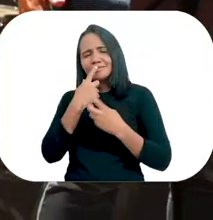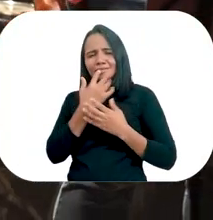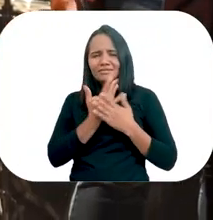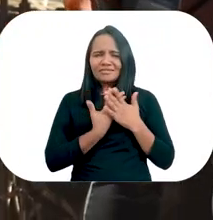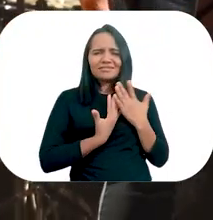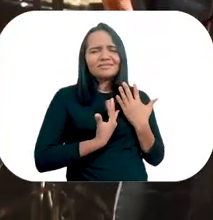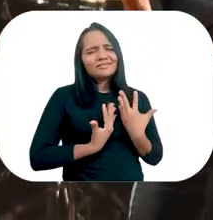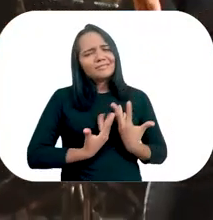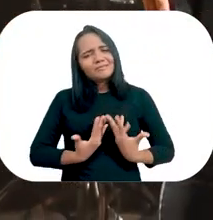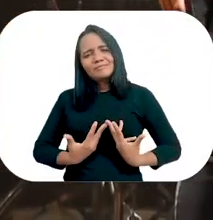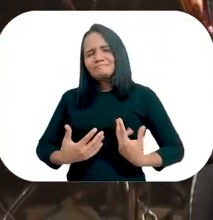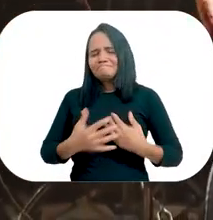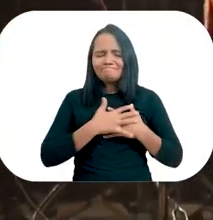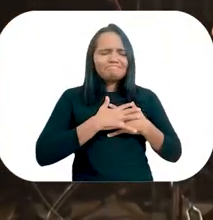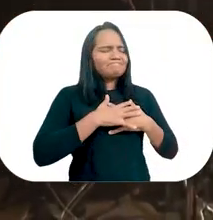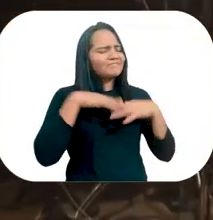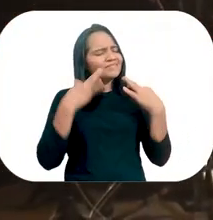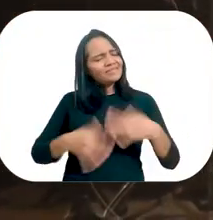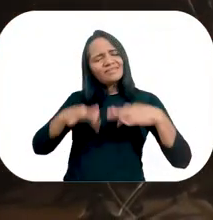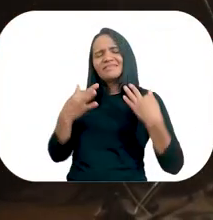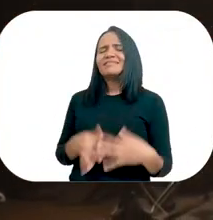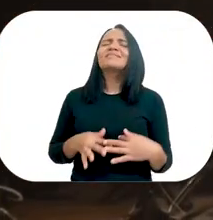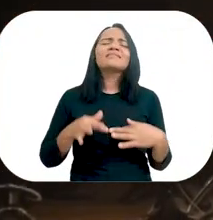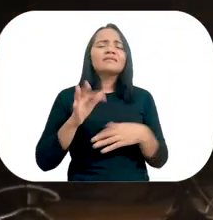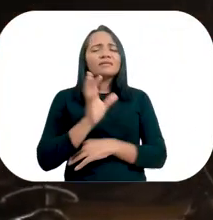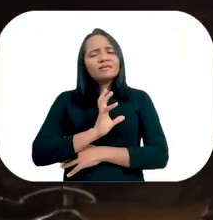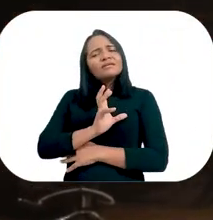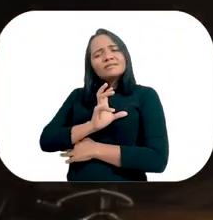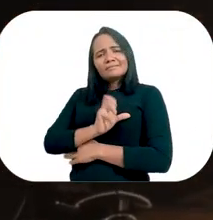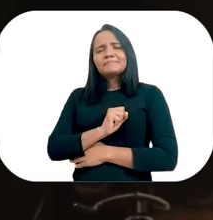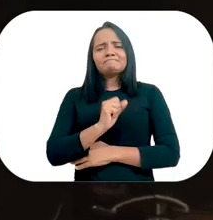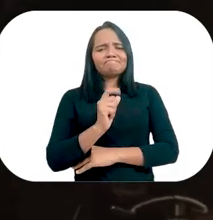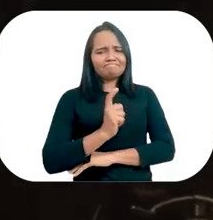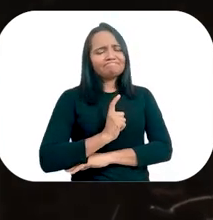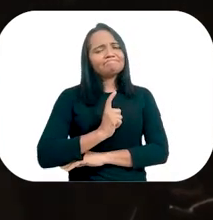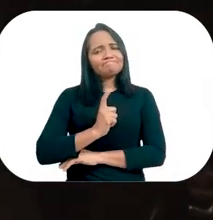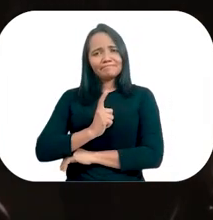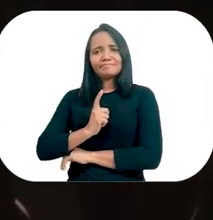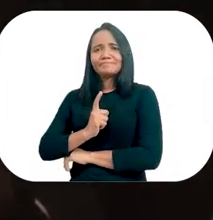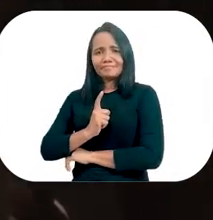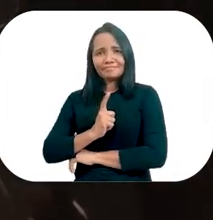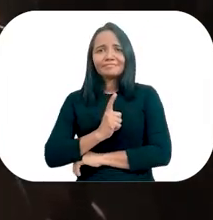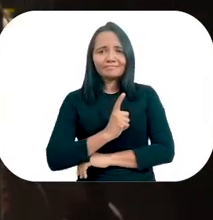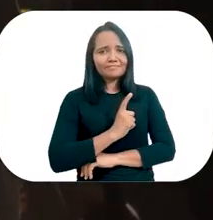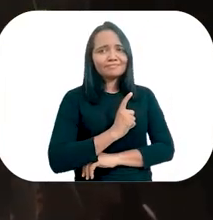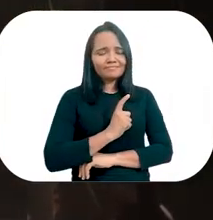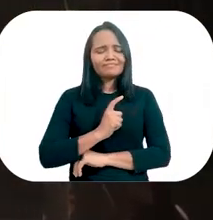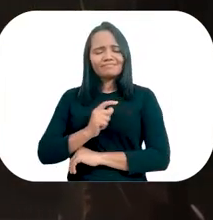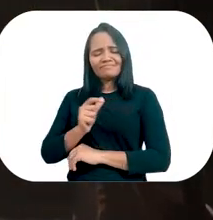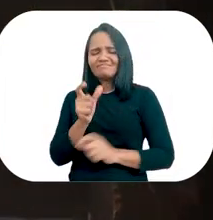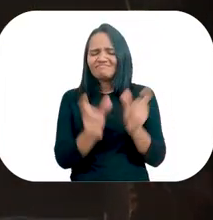sangra, a dor que traz no peito, pois ama e ama. Um homem